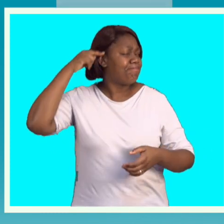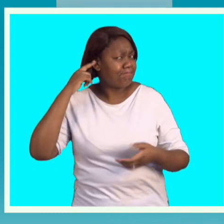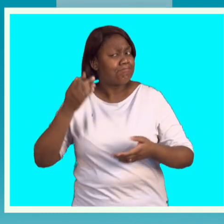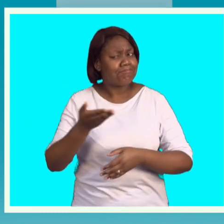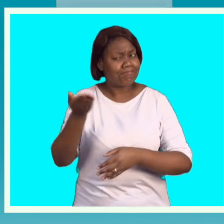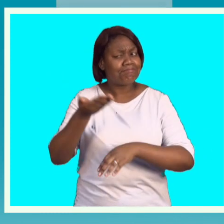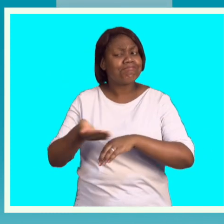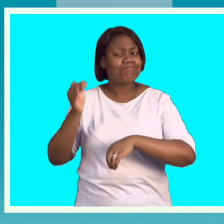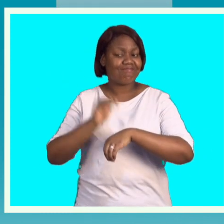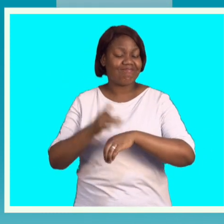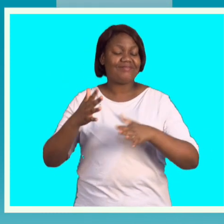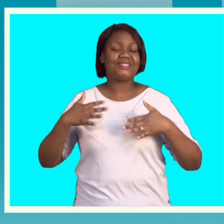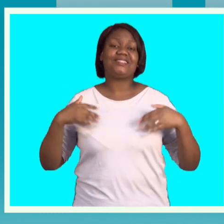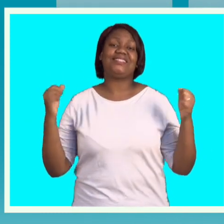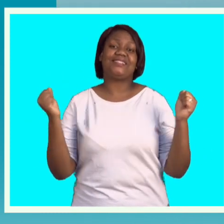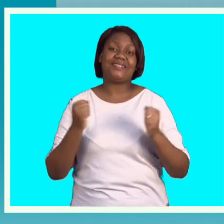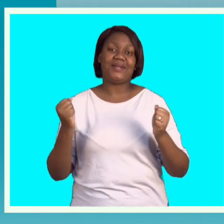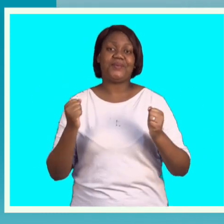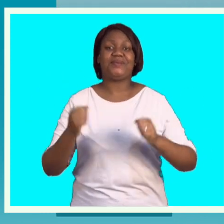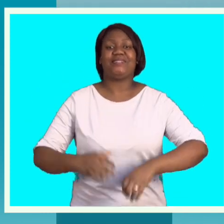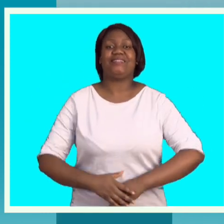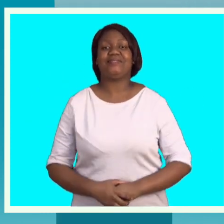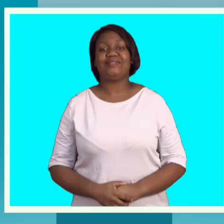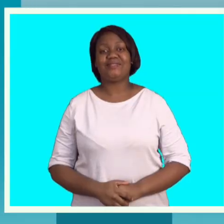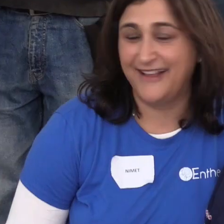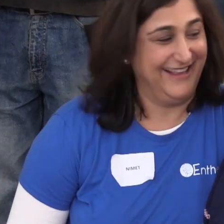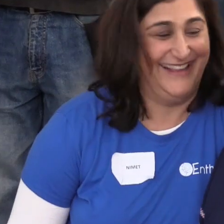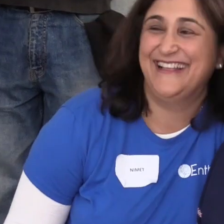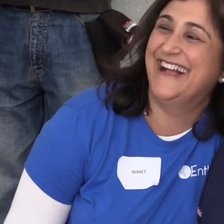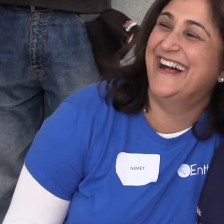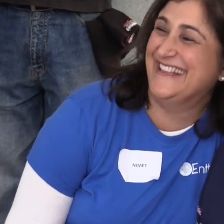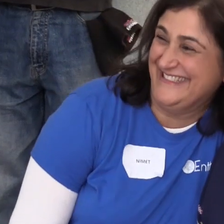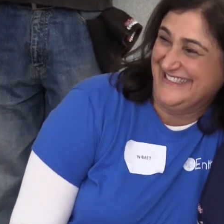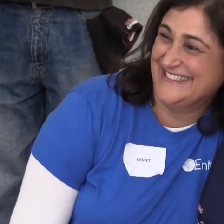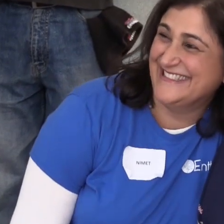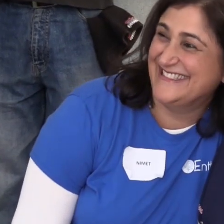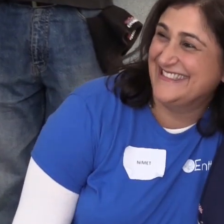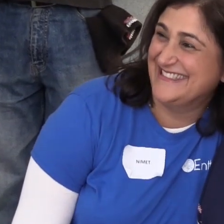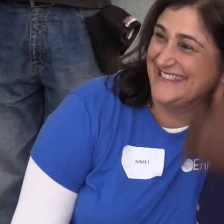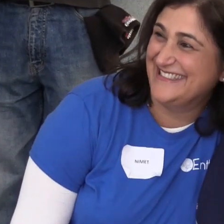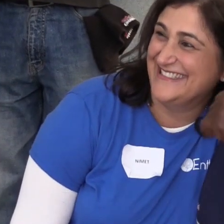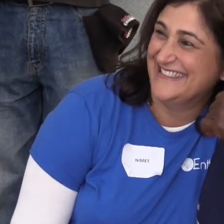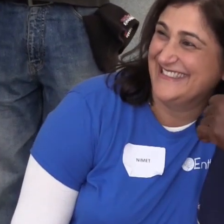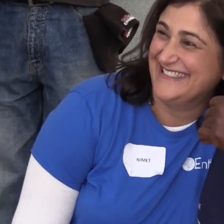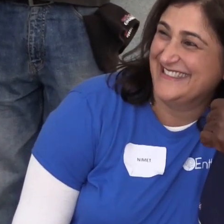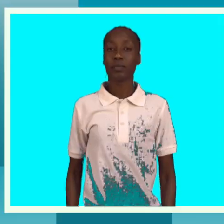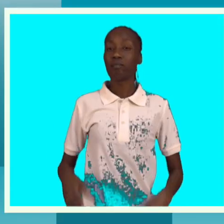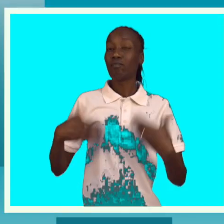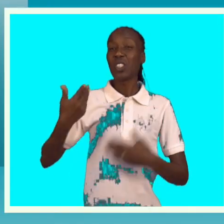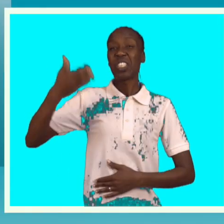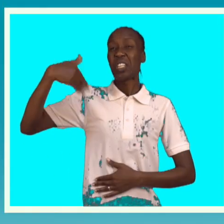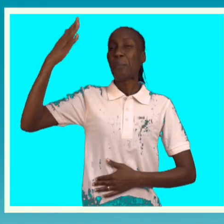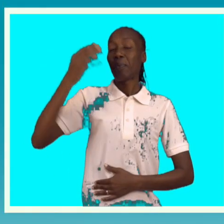satisfação foi comum a todos os pacientes e profissionais de saúde envolvidos nesta iniciativa.